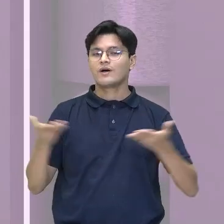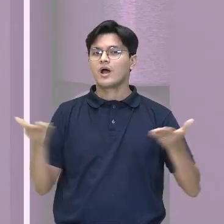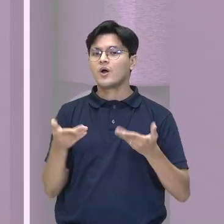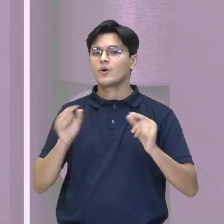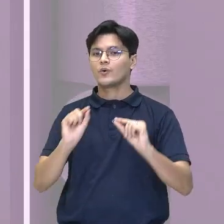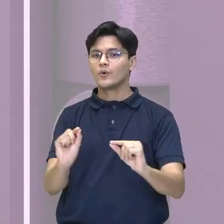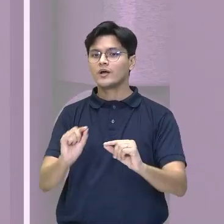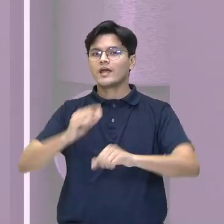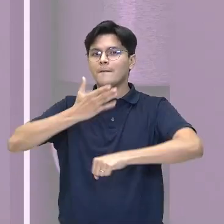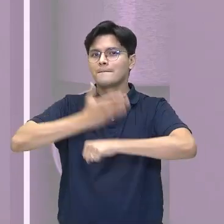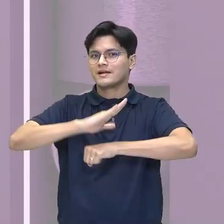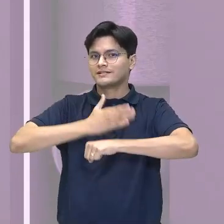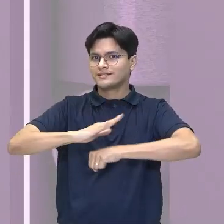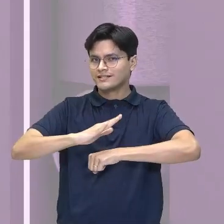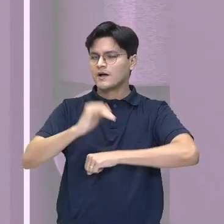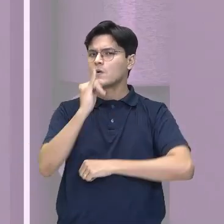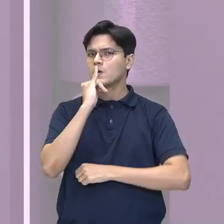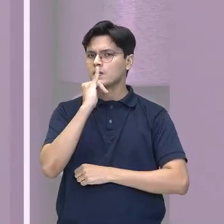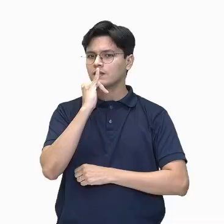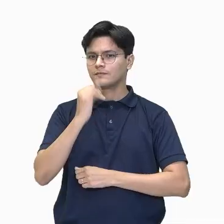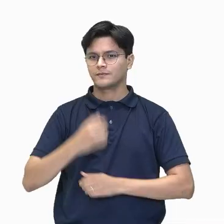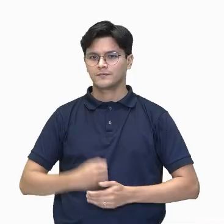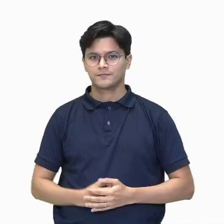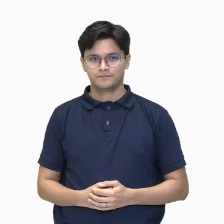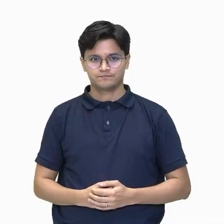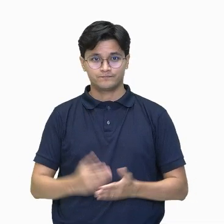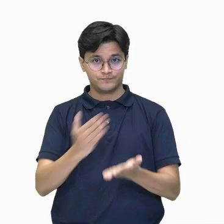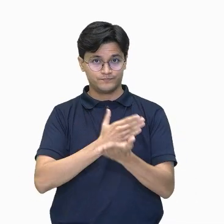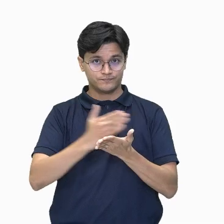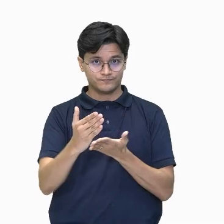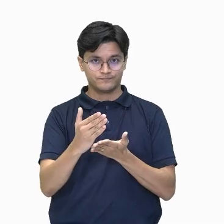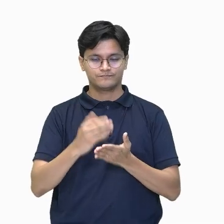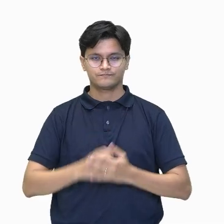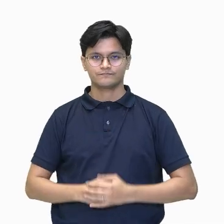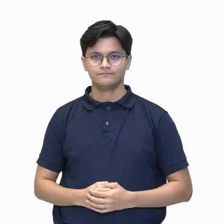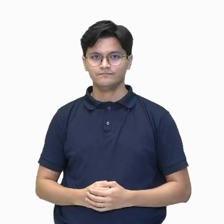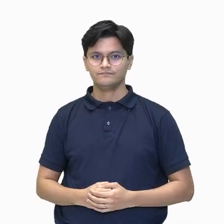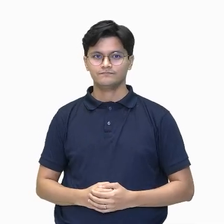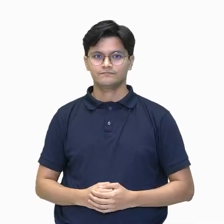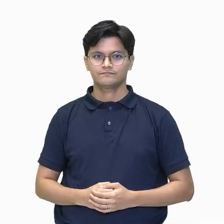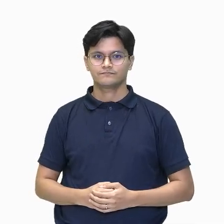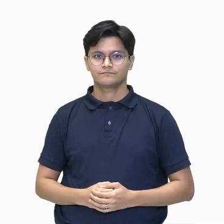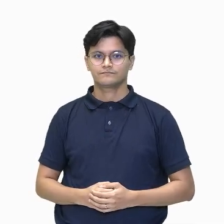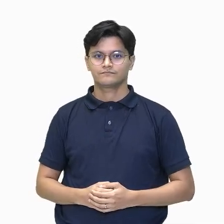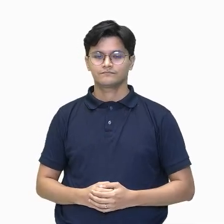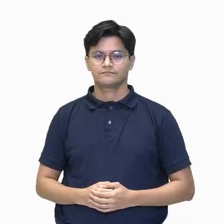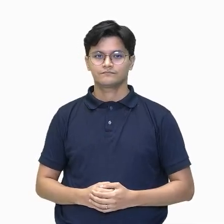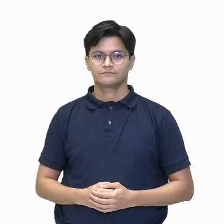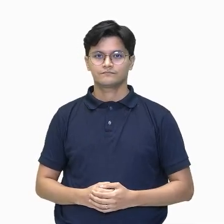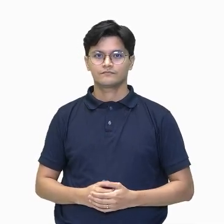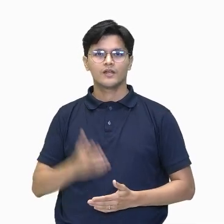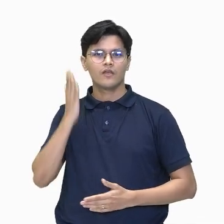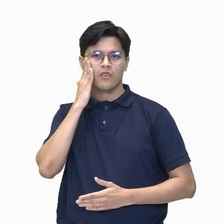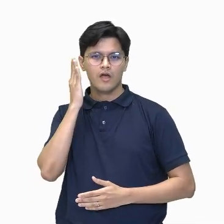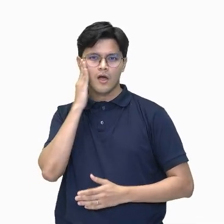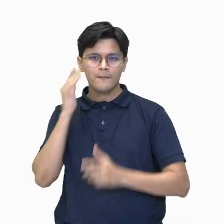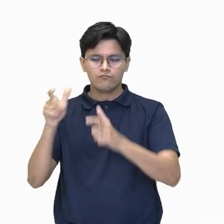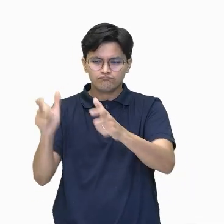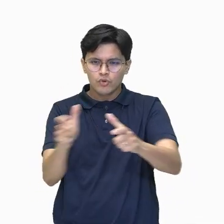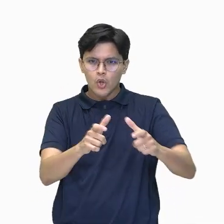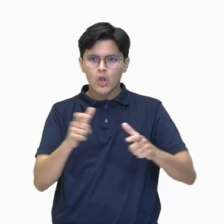em prática em um exemplo. Então, vamos lá começar. Qual é o nosso exemplo? Localize os seguintes pontos no